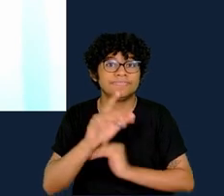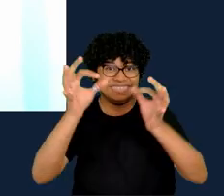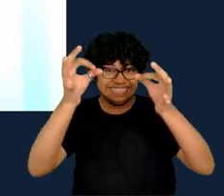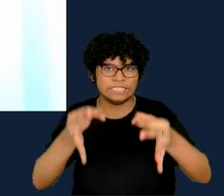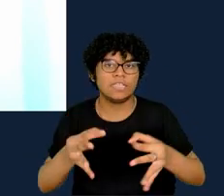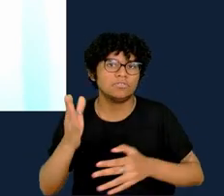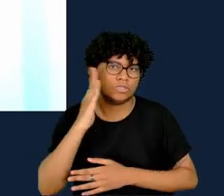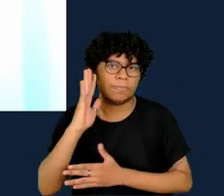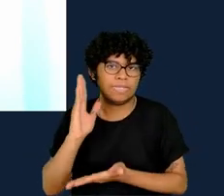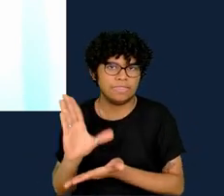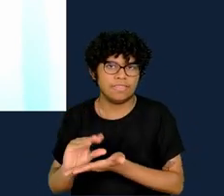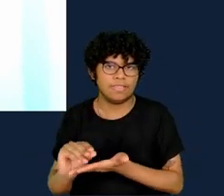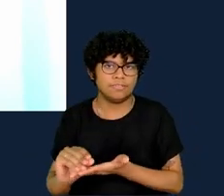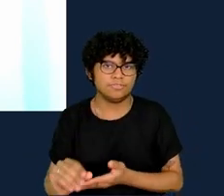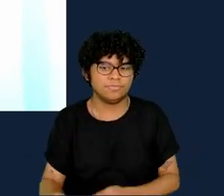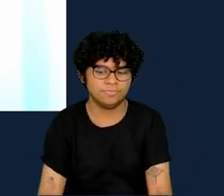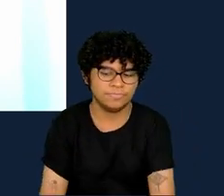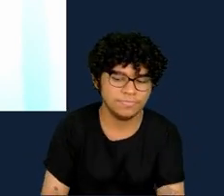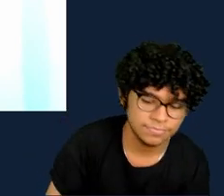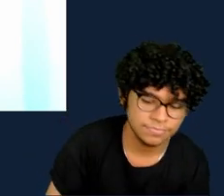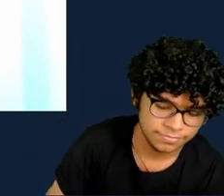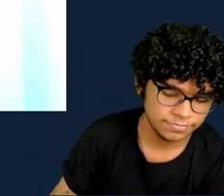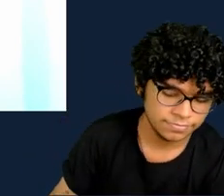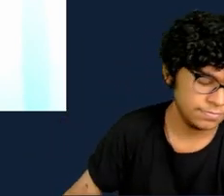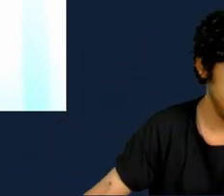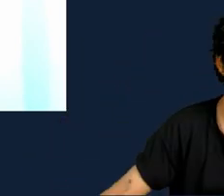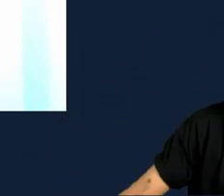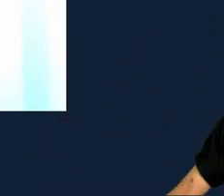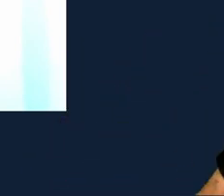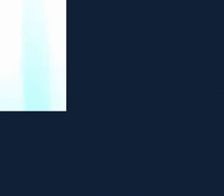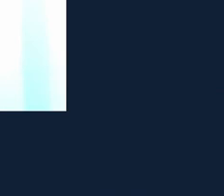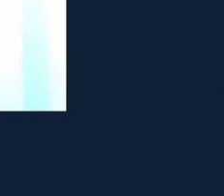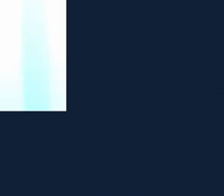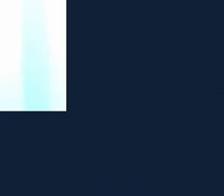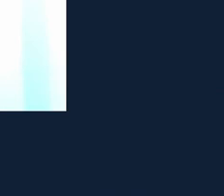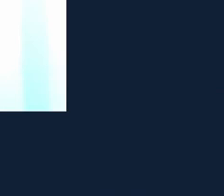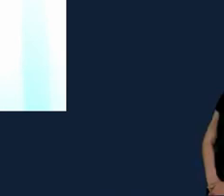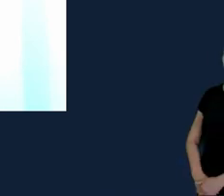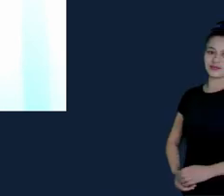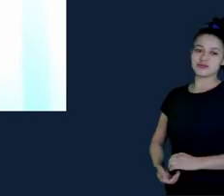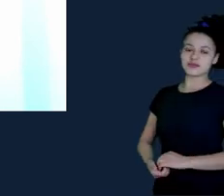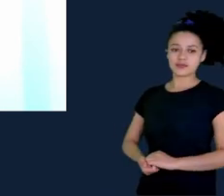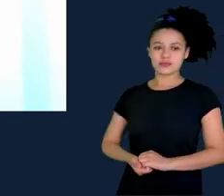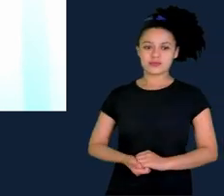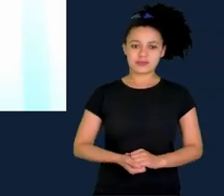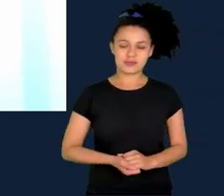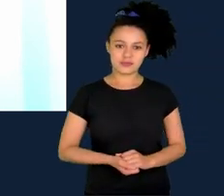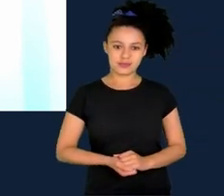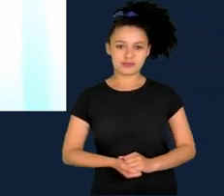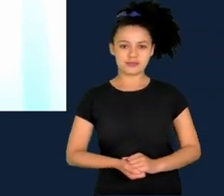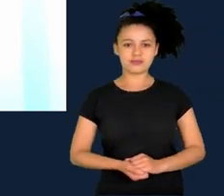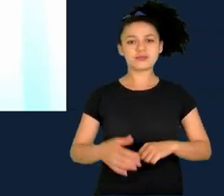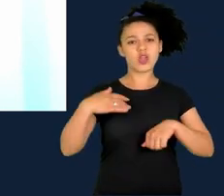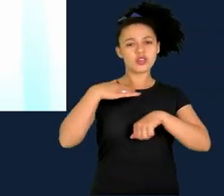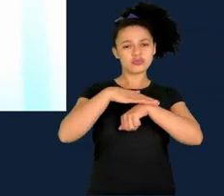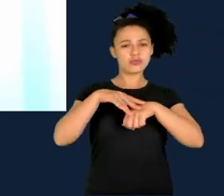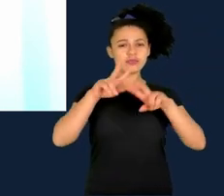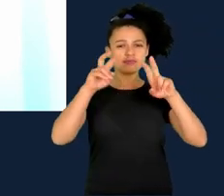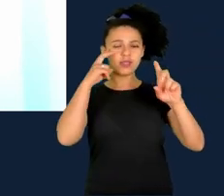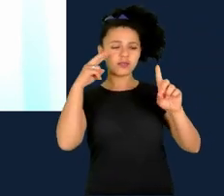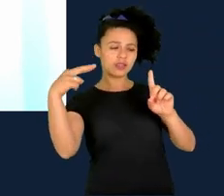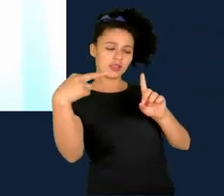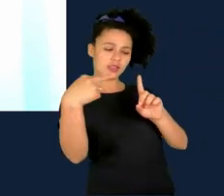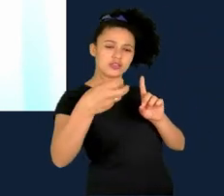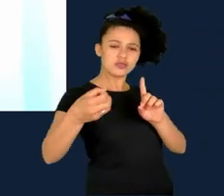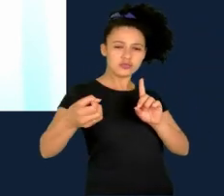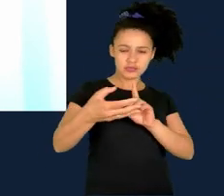dados. Que tipo de informação você acha que seria útil? Você falou sobre esses novos olhares. Nos conte um